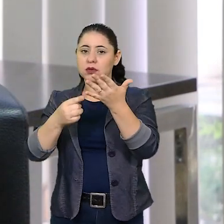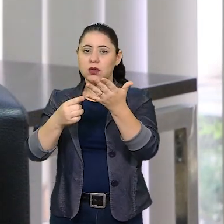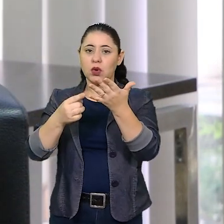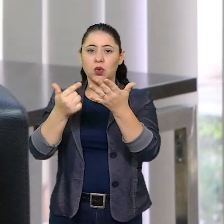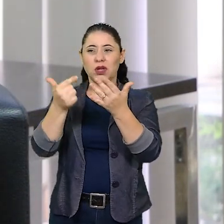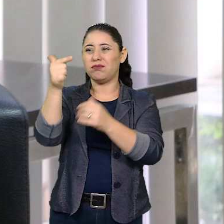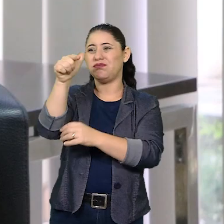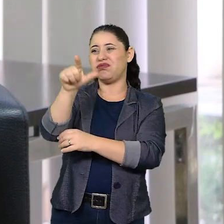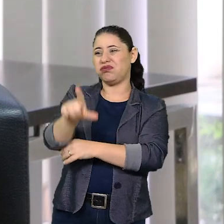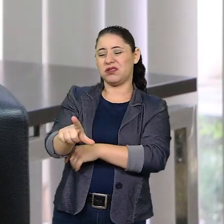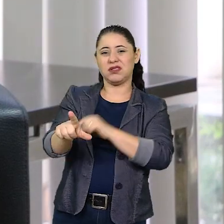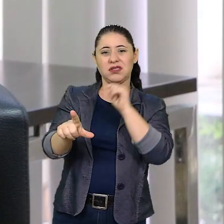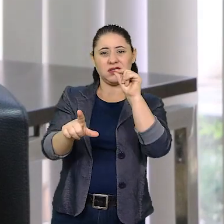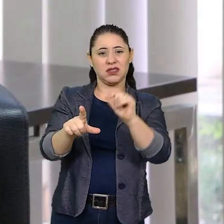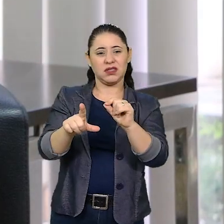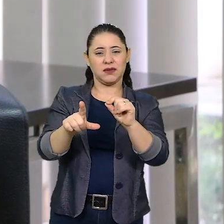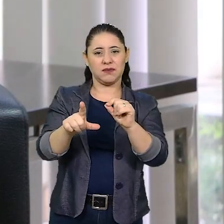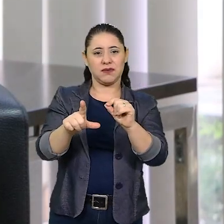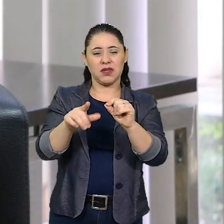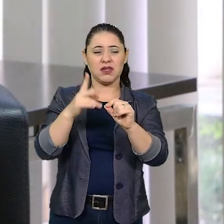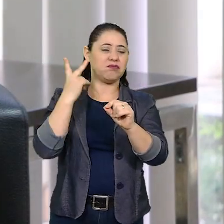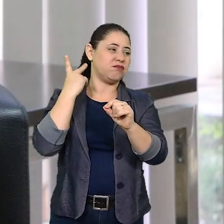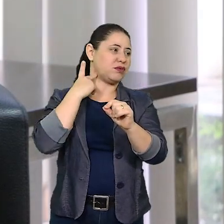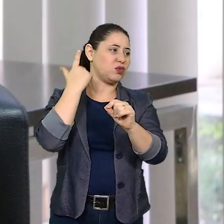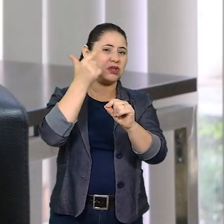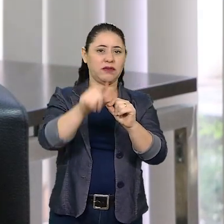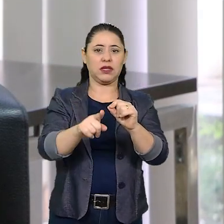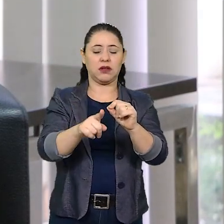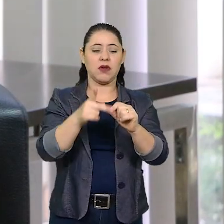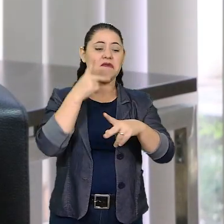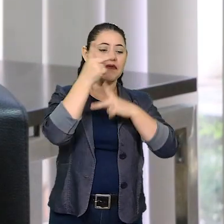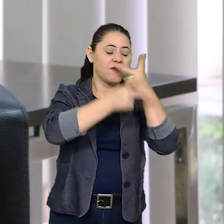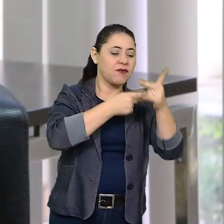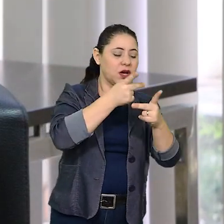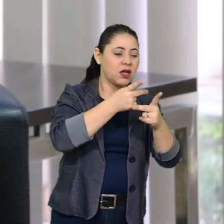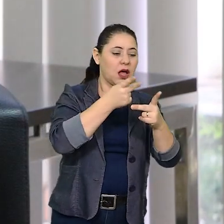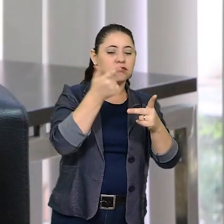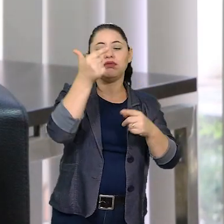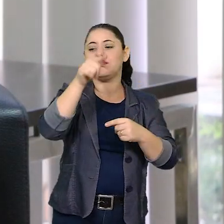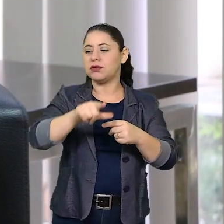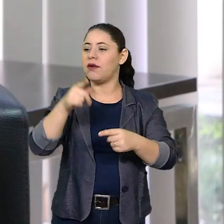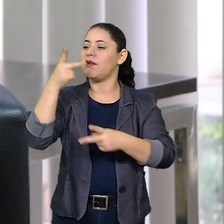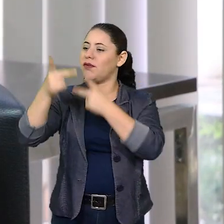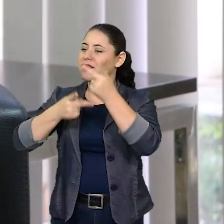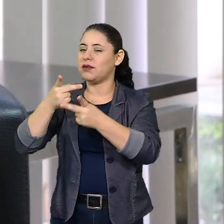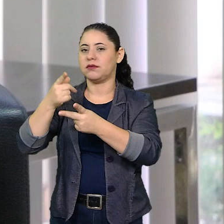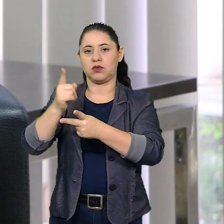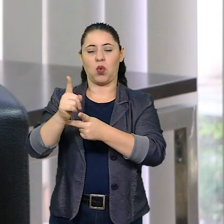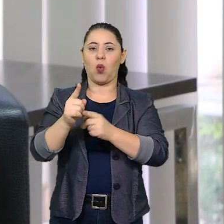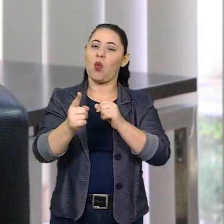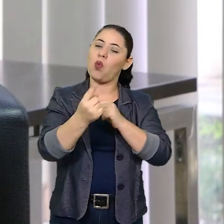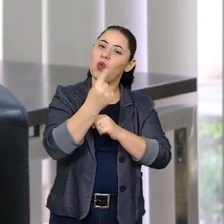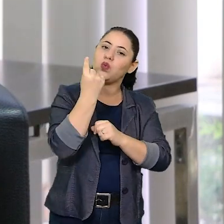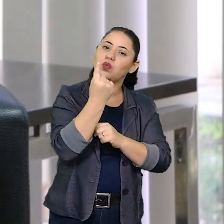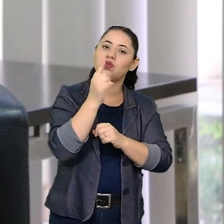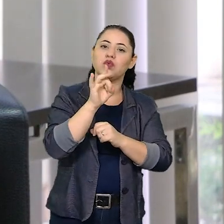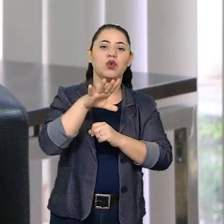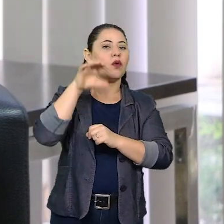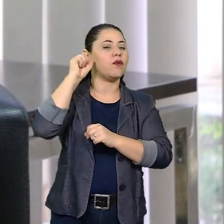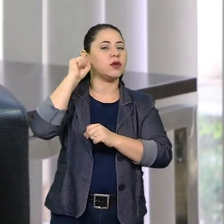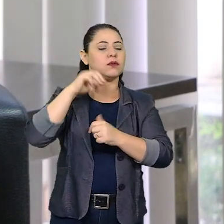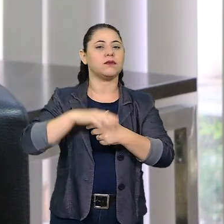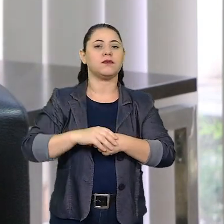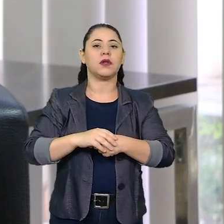preferência que não haja repetição para não haver revitimização. Então, existe essa capacitação, esse atendimento